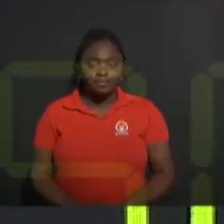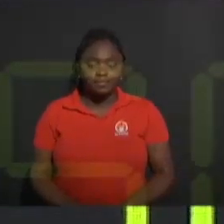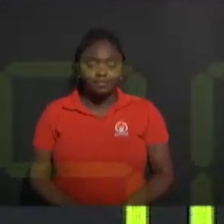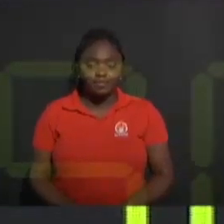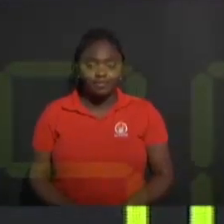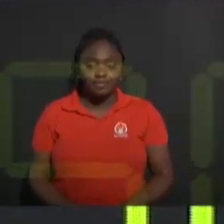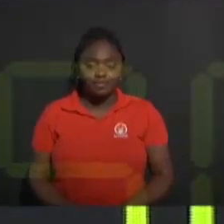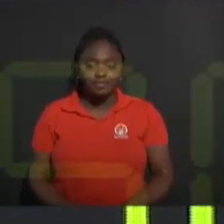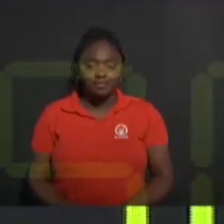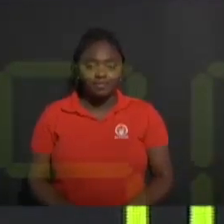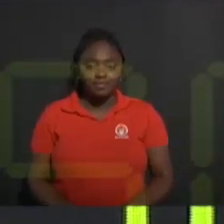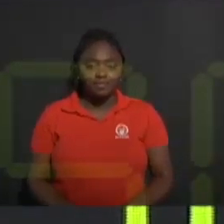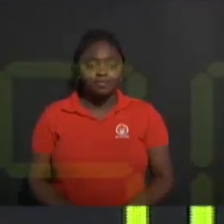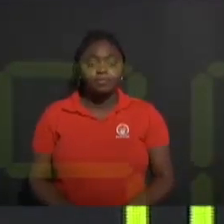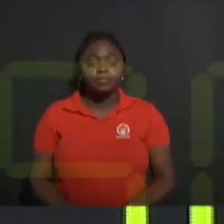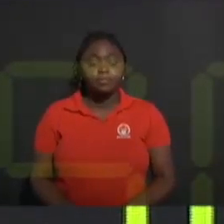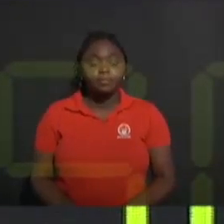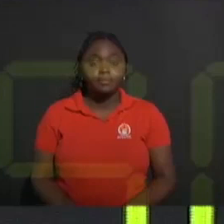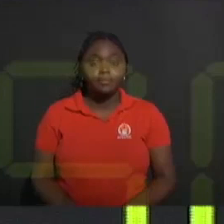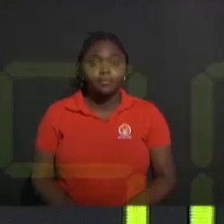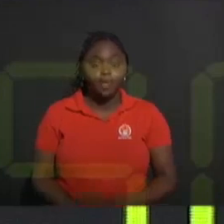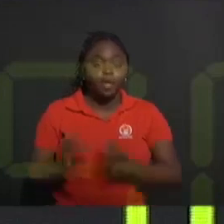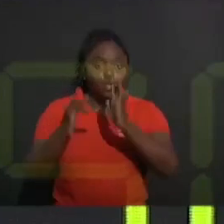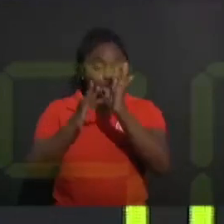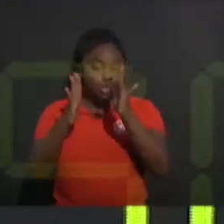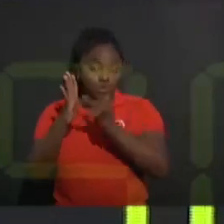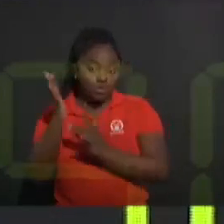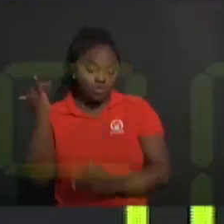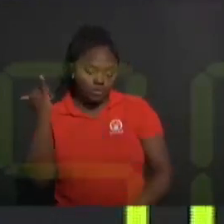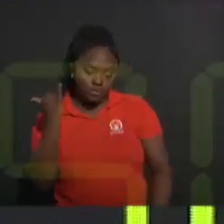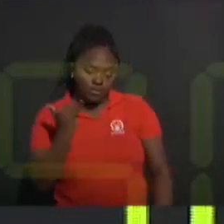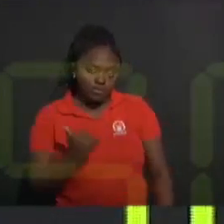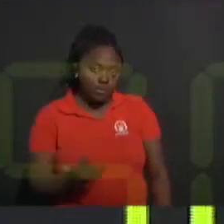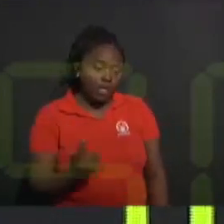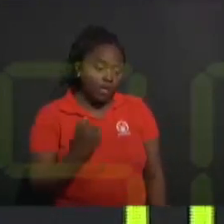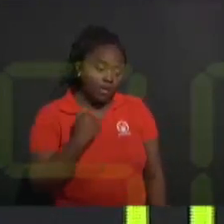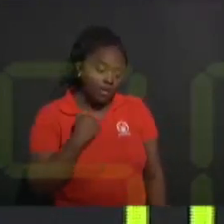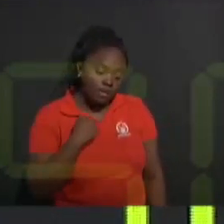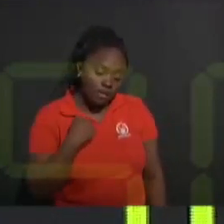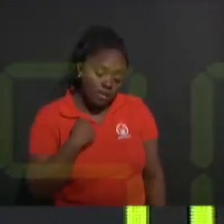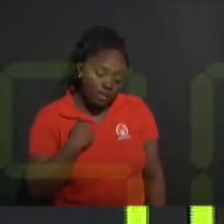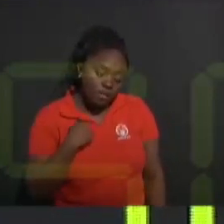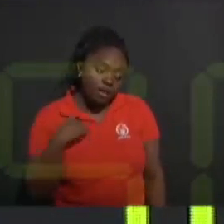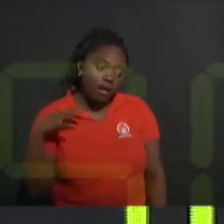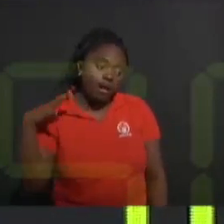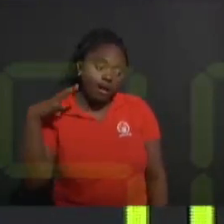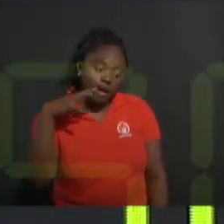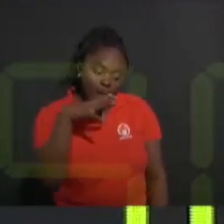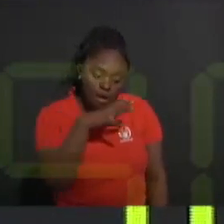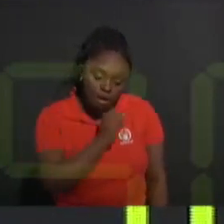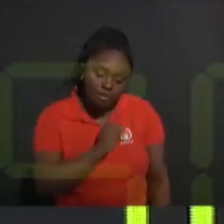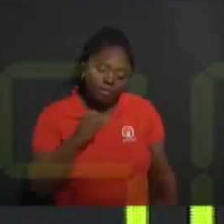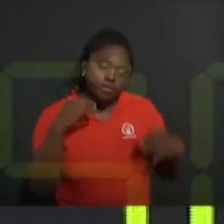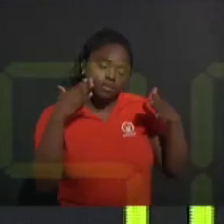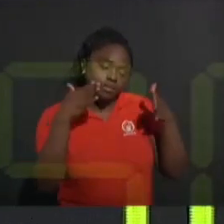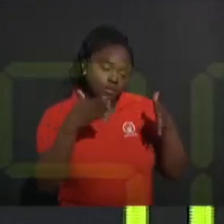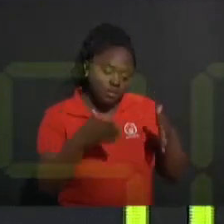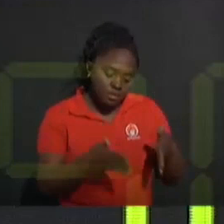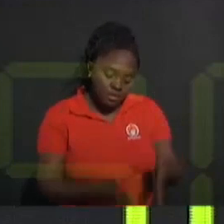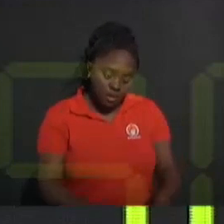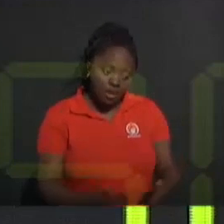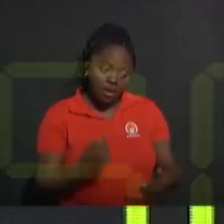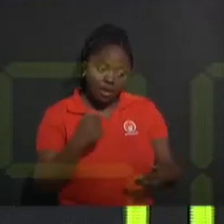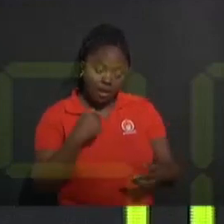Eis que venho em breve, e a minha recompensa está comigo, e